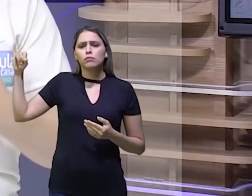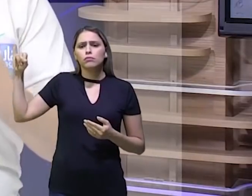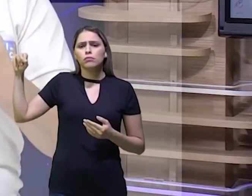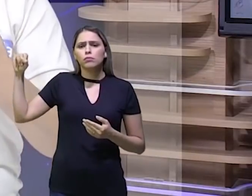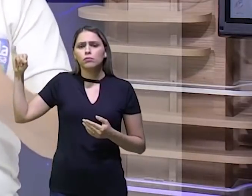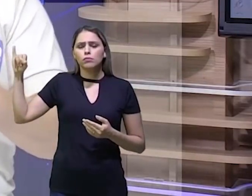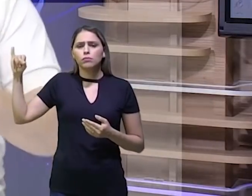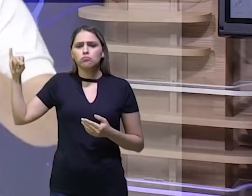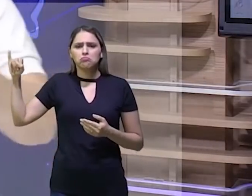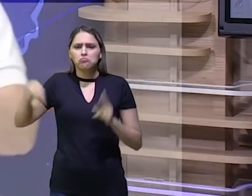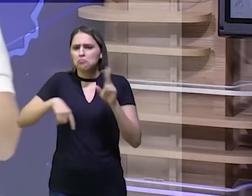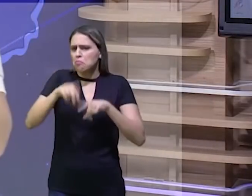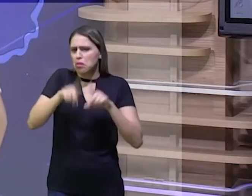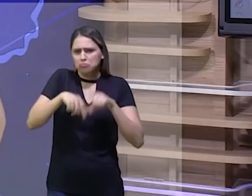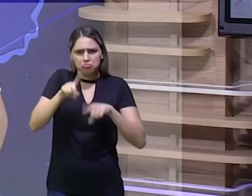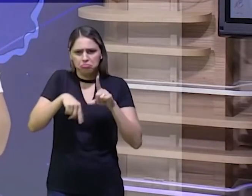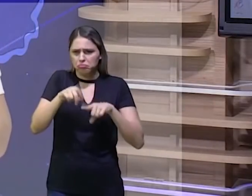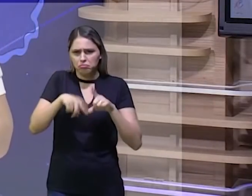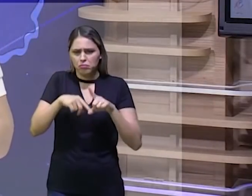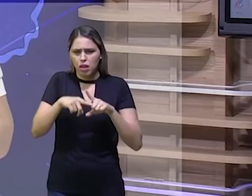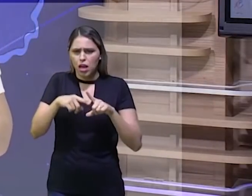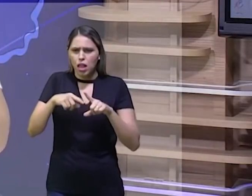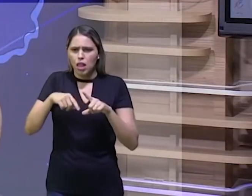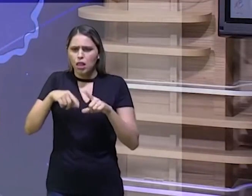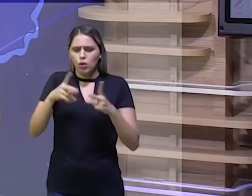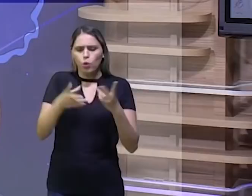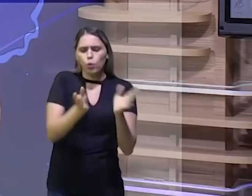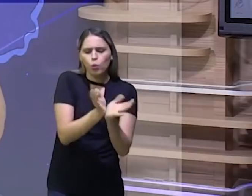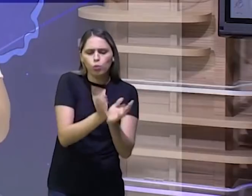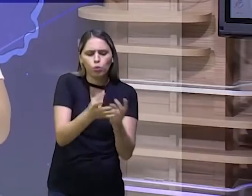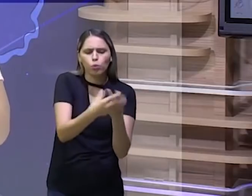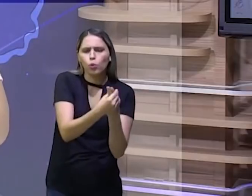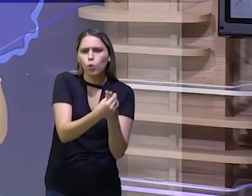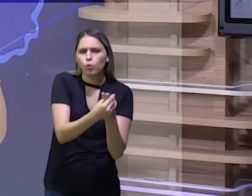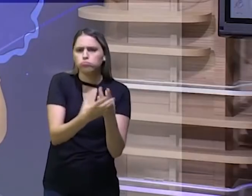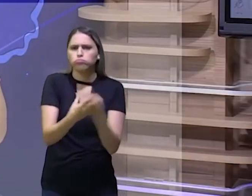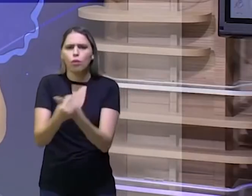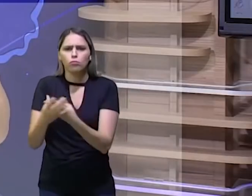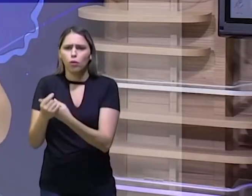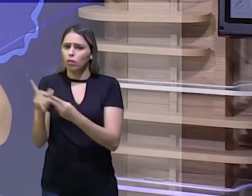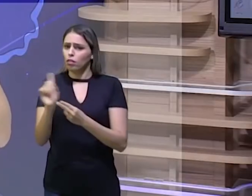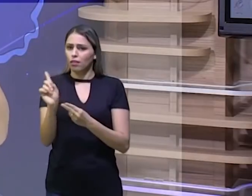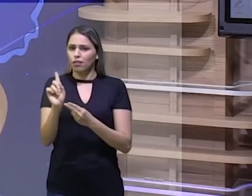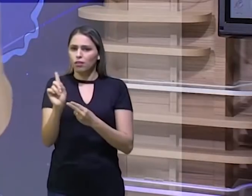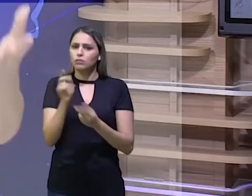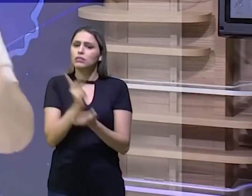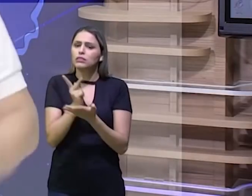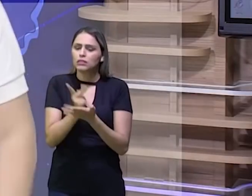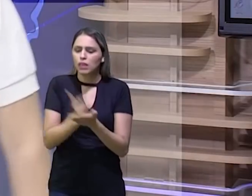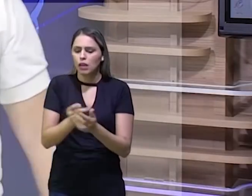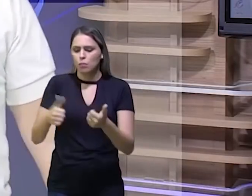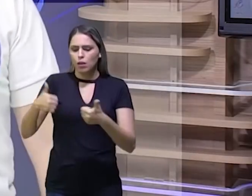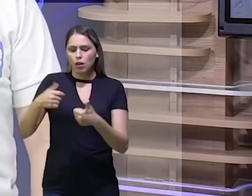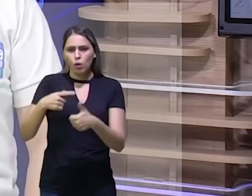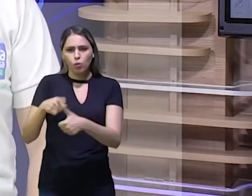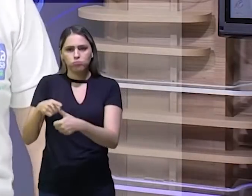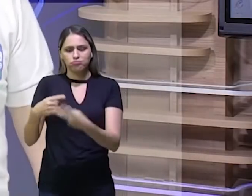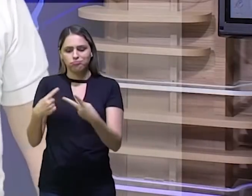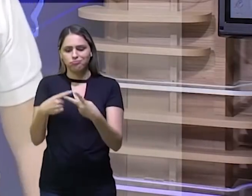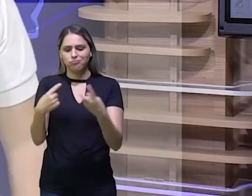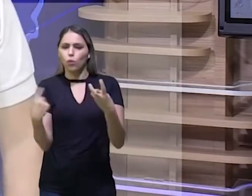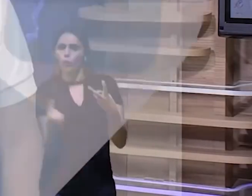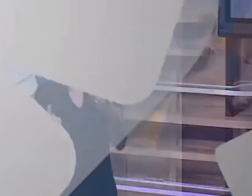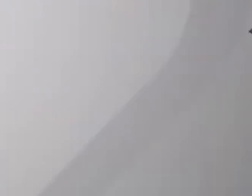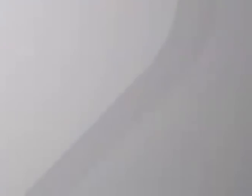aqueles objetos que não vão formar o par, vai ficar sobrando um. Então, tá aí. São os